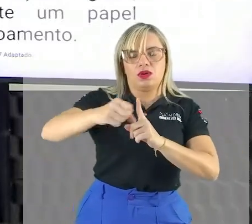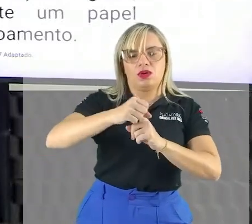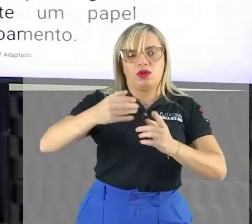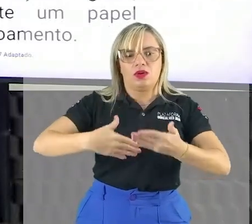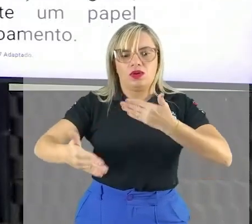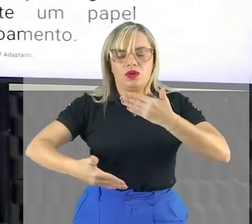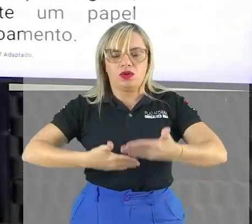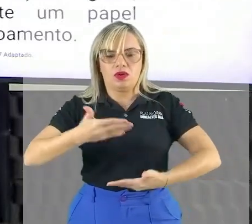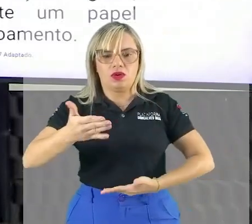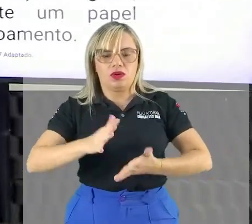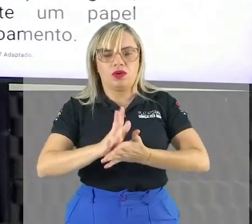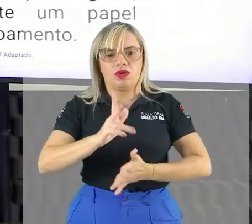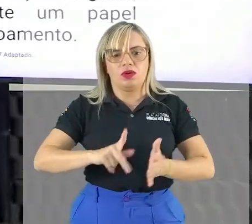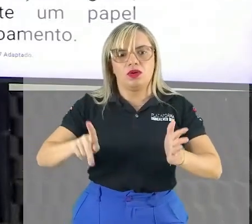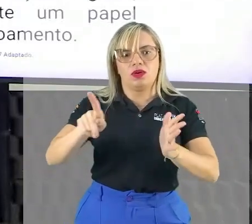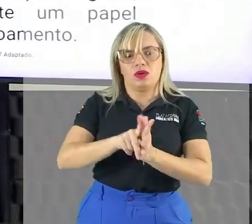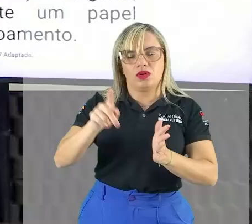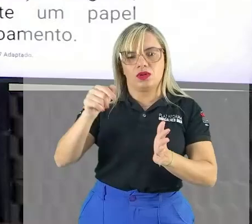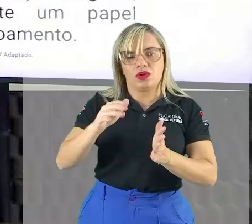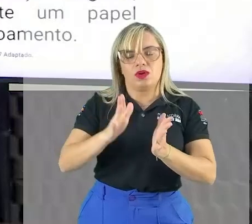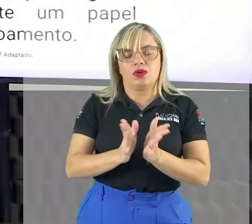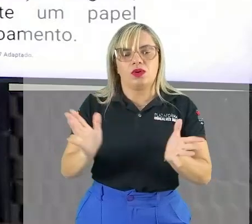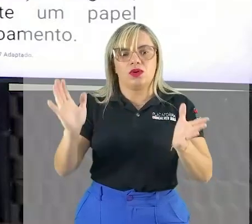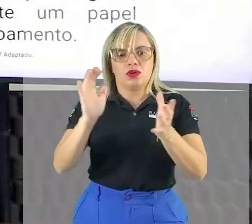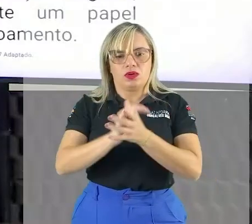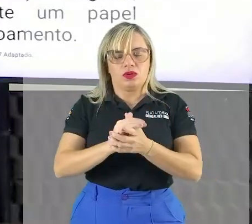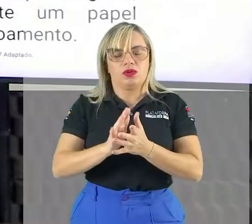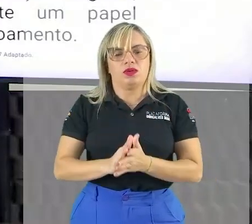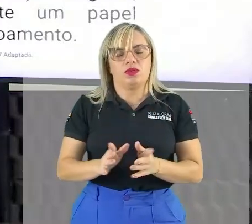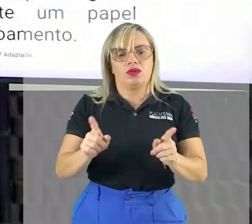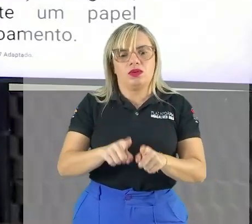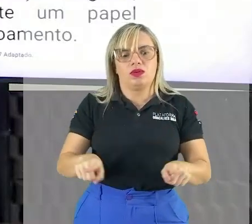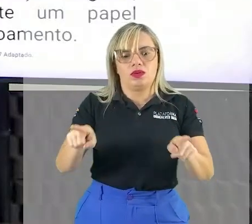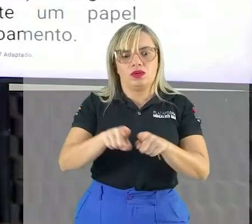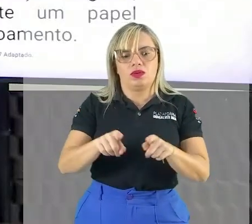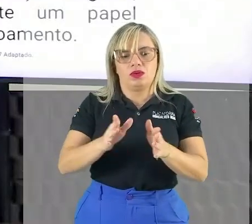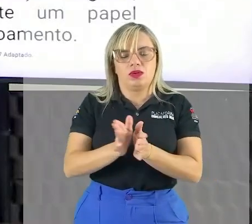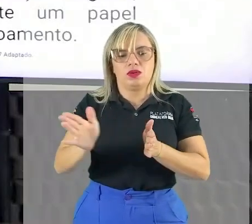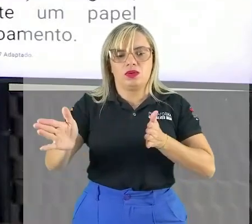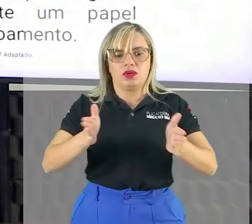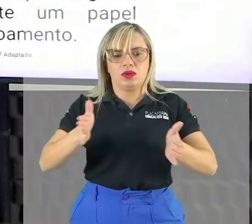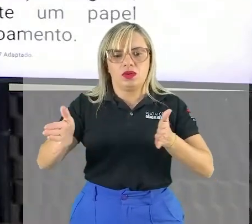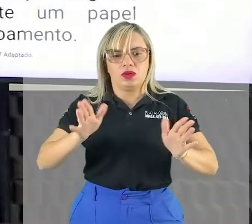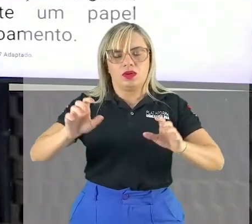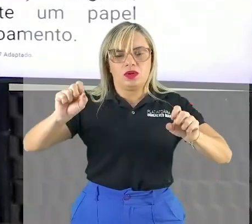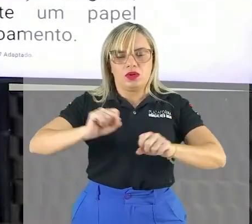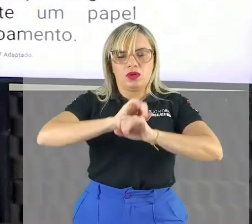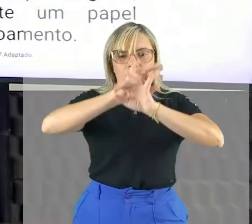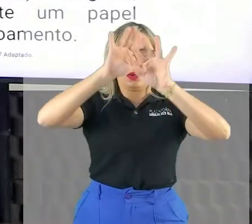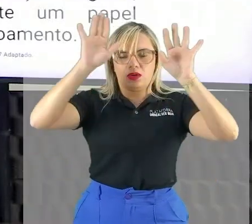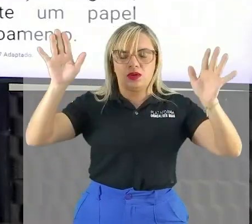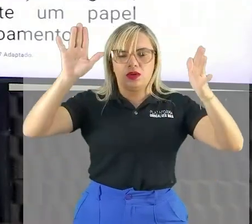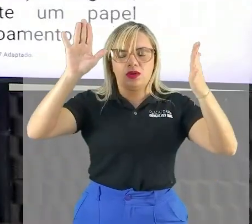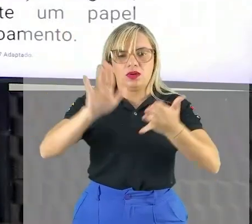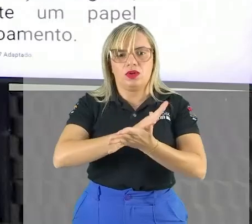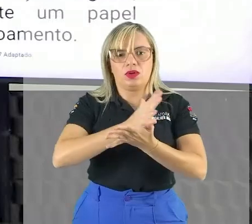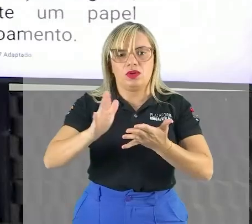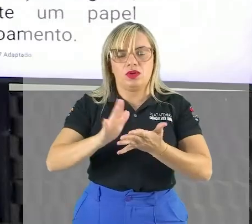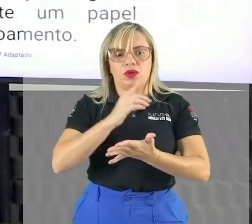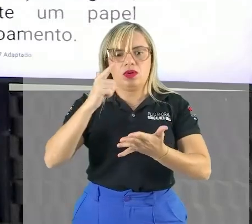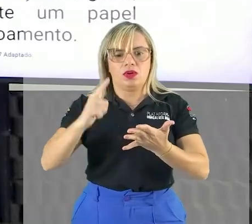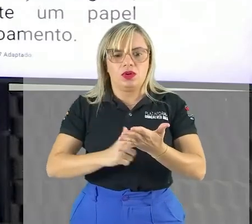também, como até o próprio casamento. Então isso tudo acontece nesse período. Claro que é um período, né, em que alguns livros vão